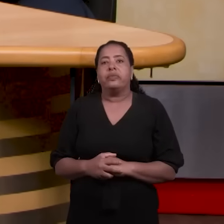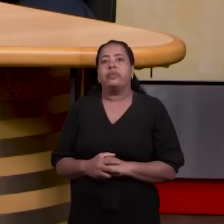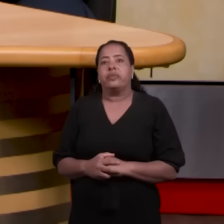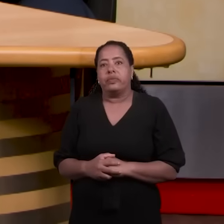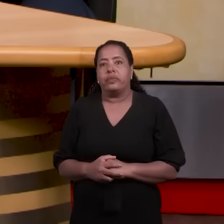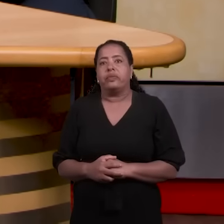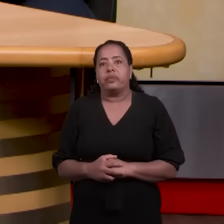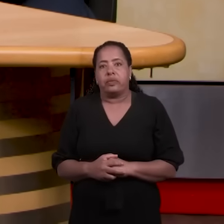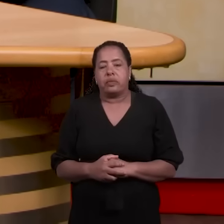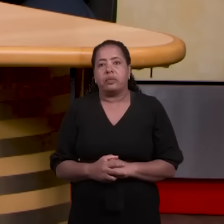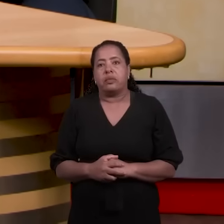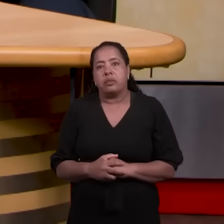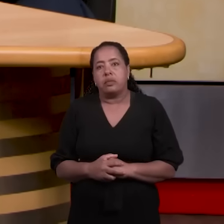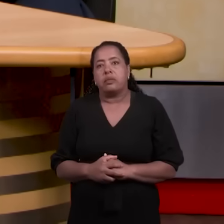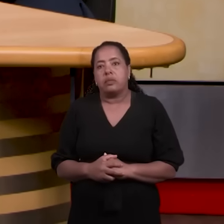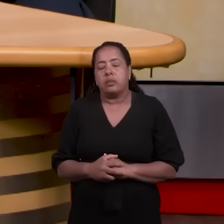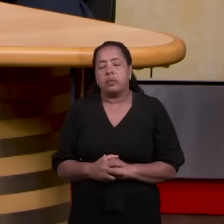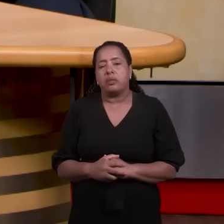interessante. Bom,